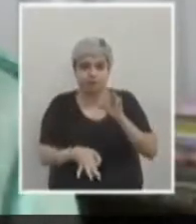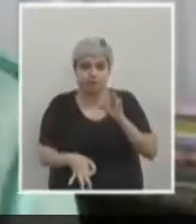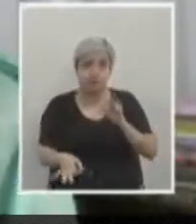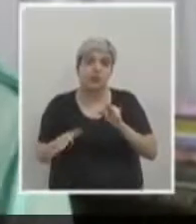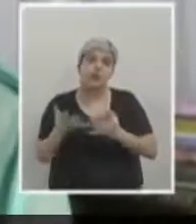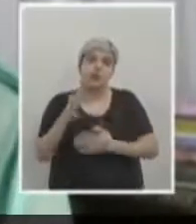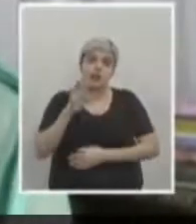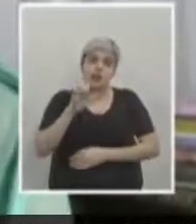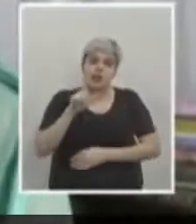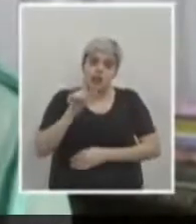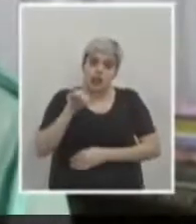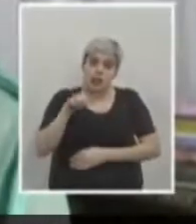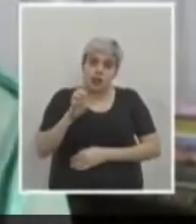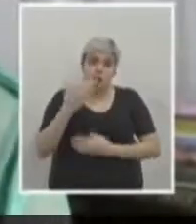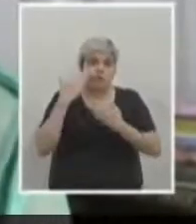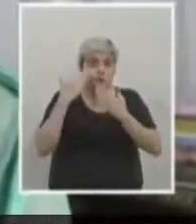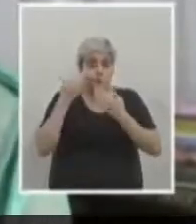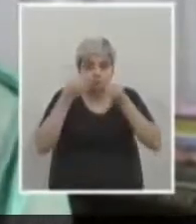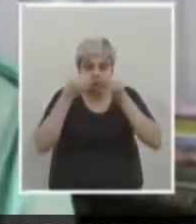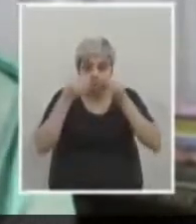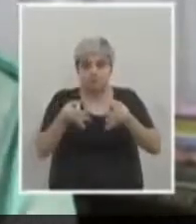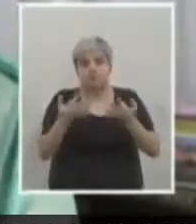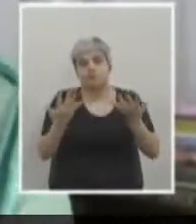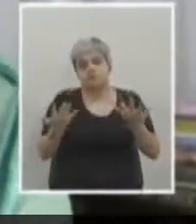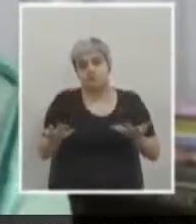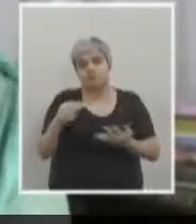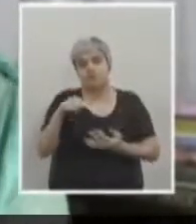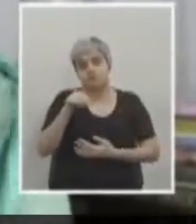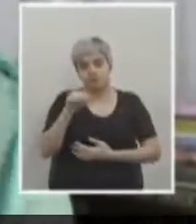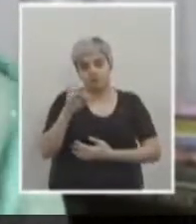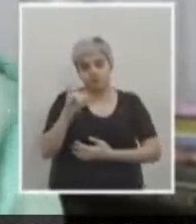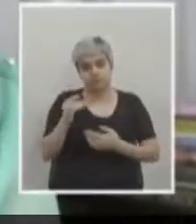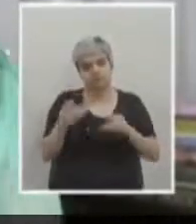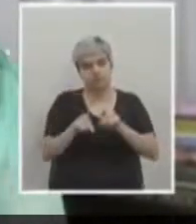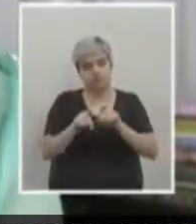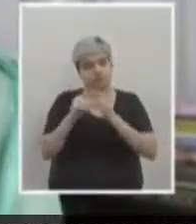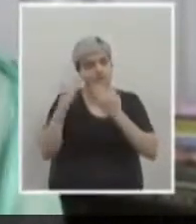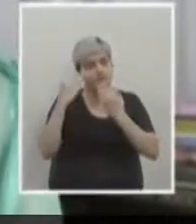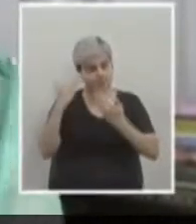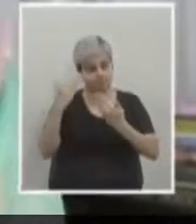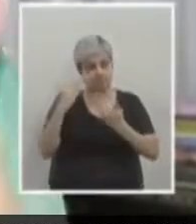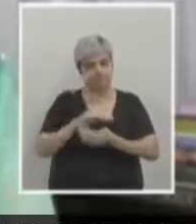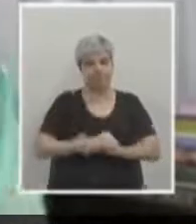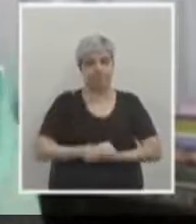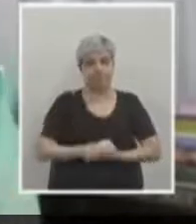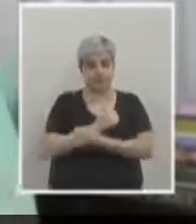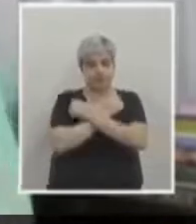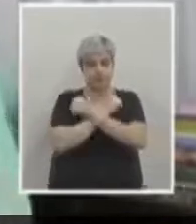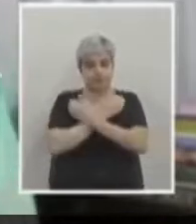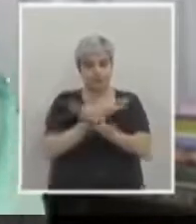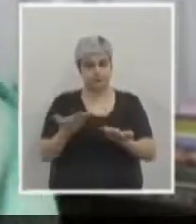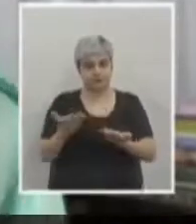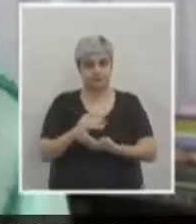muito obrigada pela atenção mais uma vez, viu? Nathalie, obrigada também, tá? E colegas, muito obrigado. Grande abraço aí, deputados, obrigado.